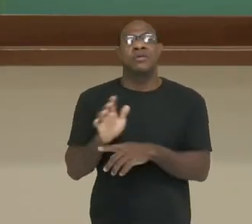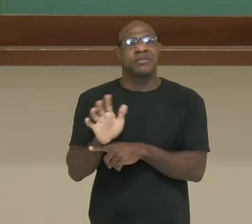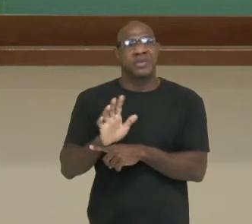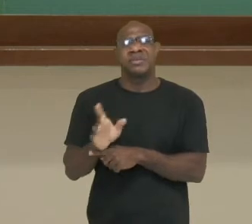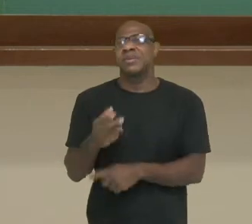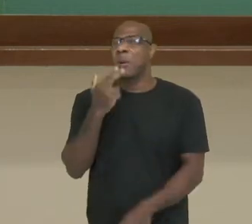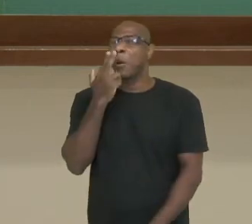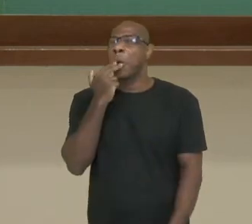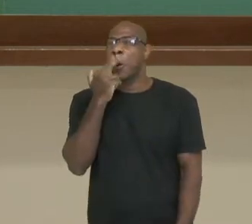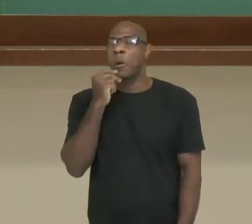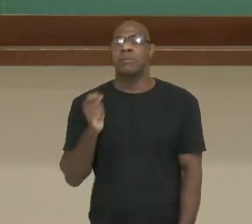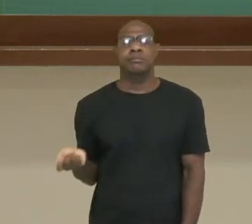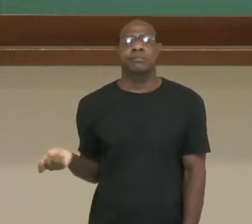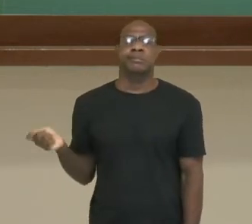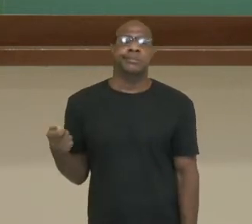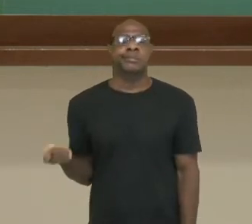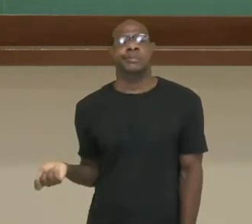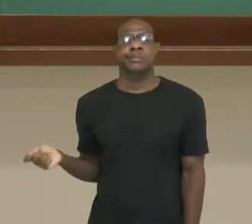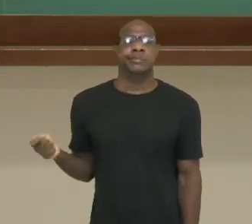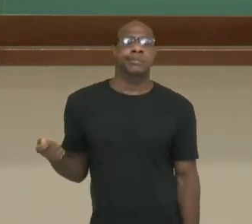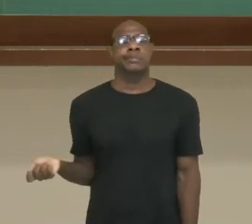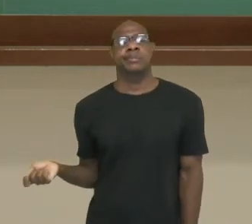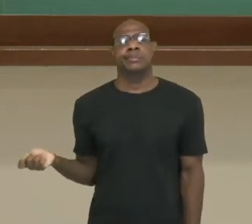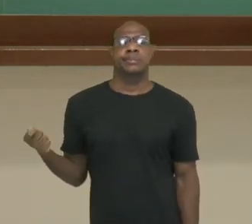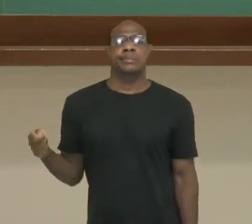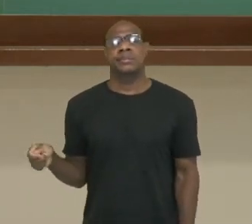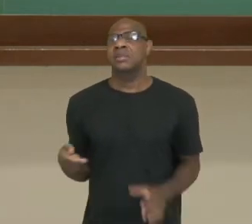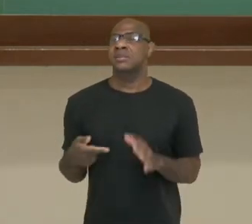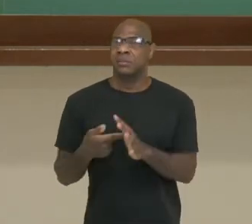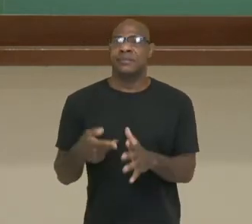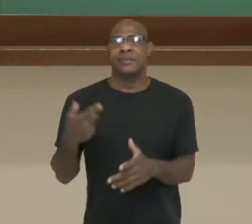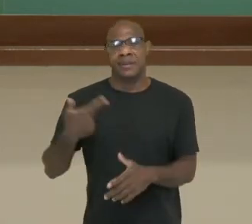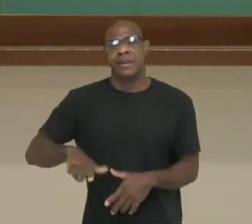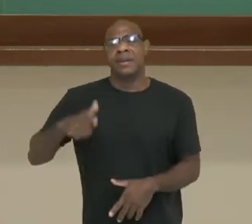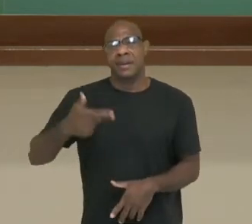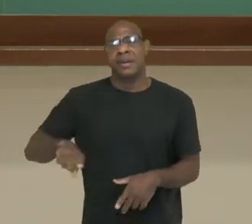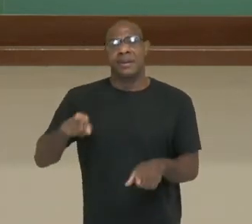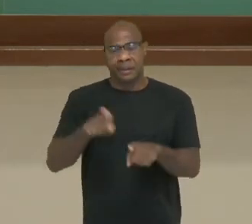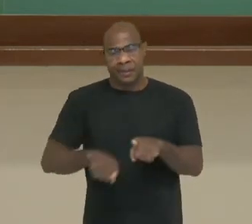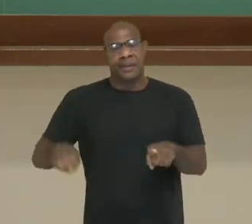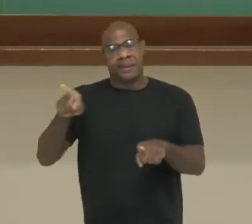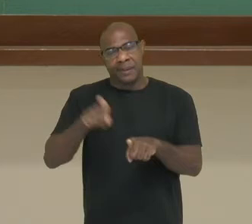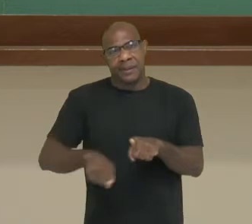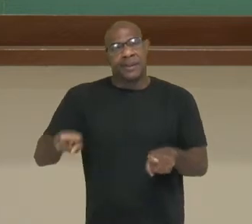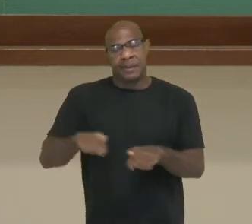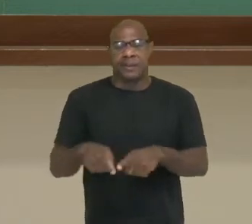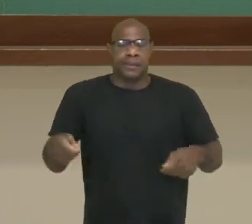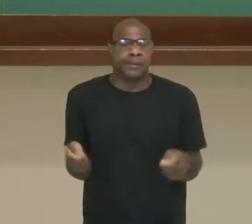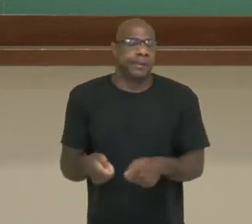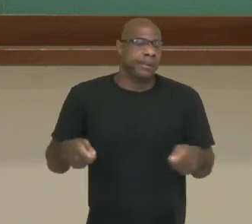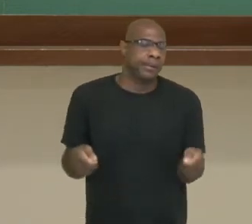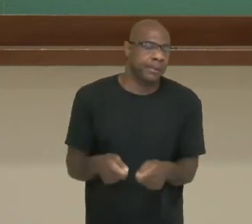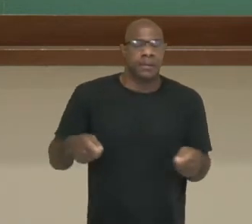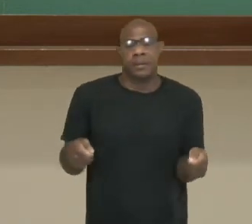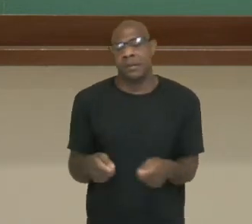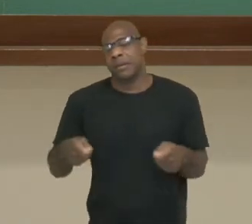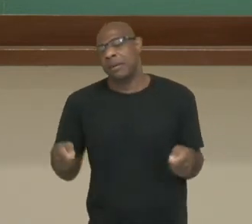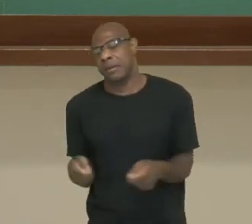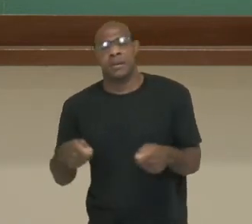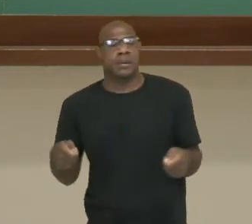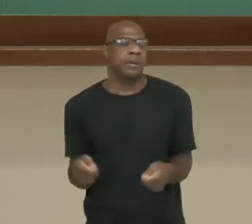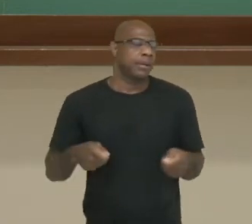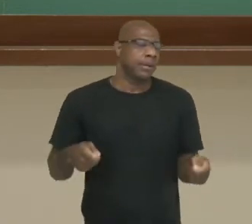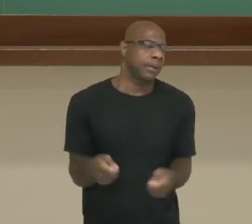que traz essa questão da gestualidade, né, quando o operário está ali o tempo todo fazendo mil coisas e